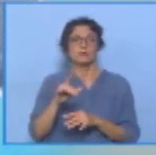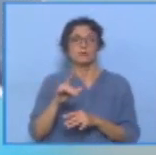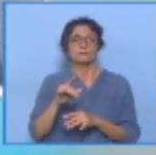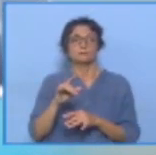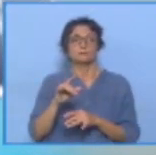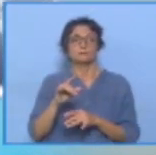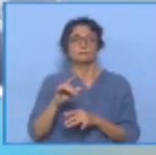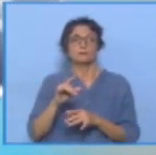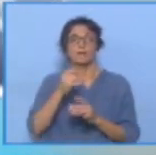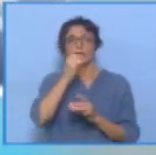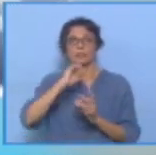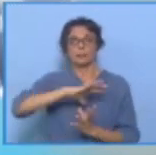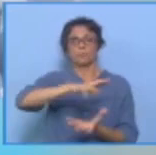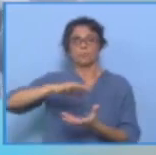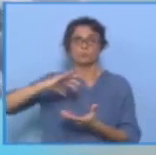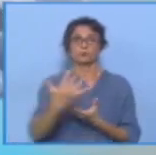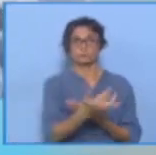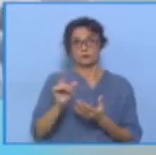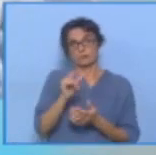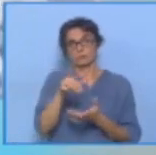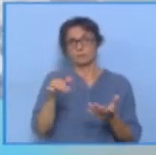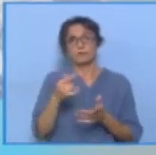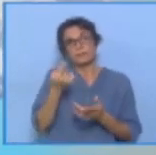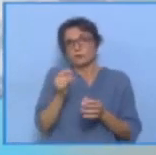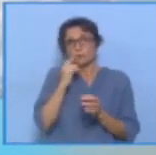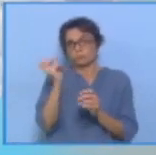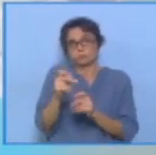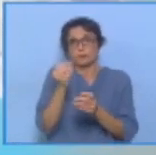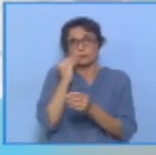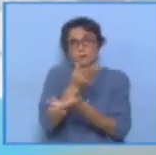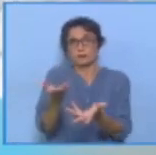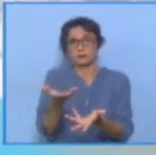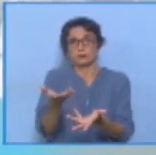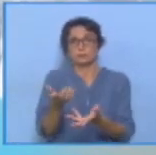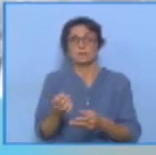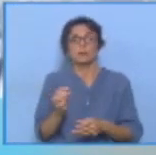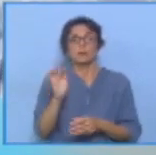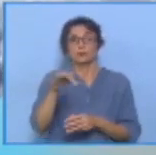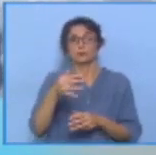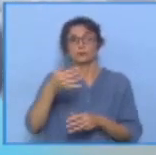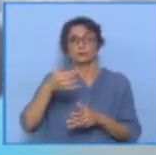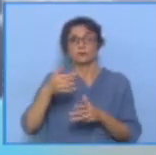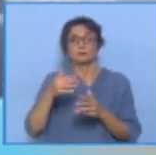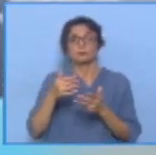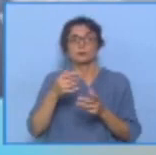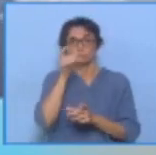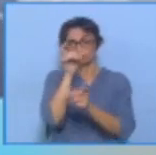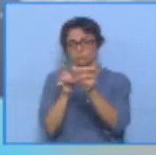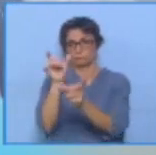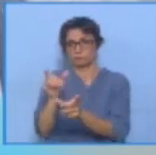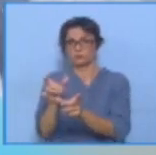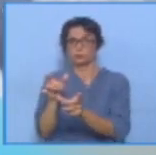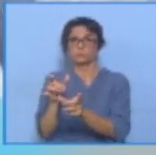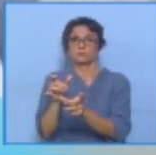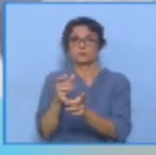não vamos fazer aqui teorias da conspiração, é mesmo assim, ou seja, é natural que no final de um pontificado os cardeais tenham sido pessoas de